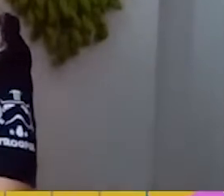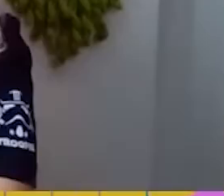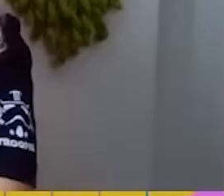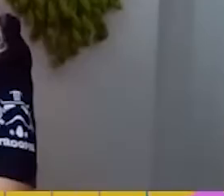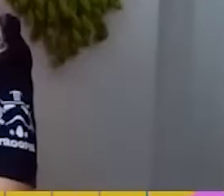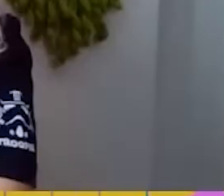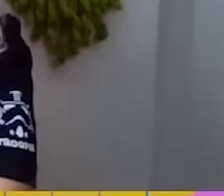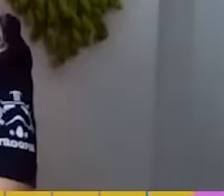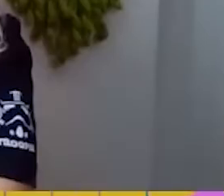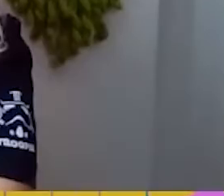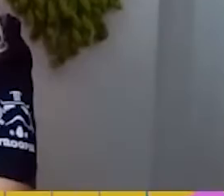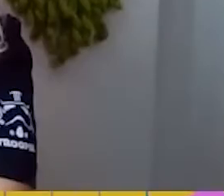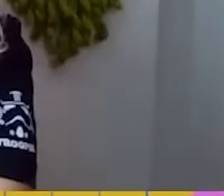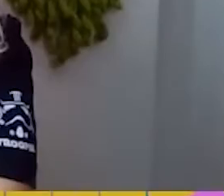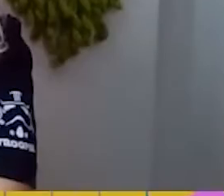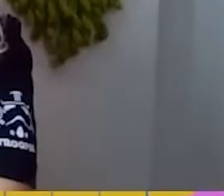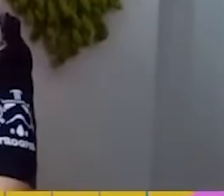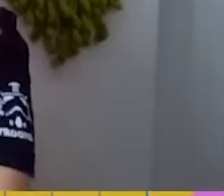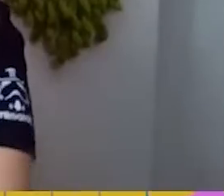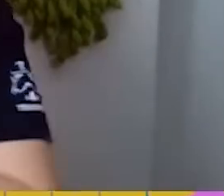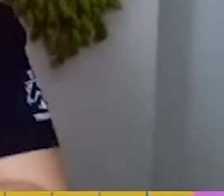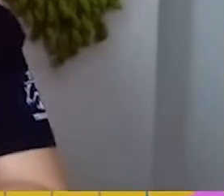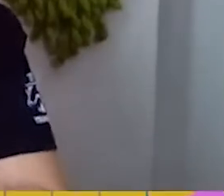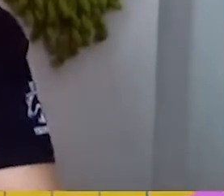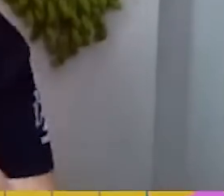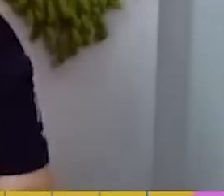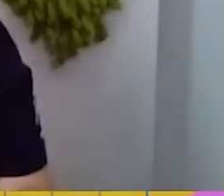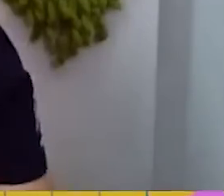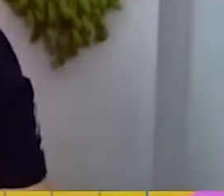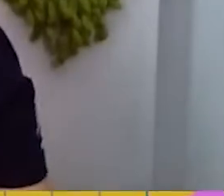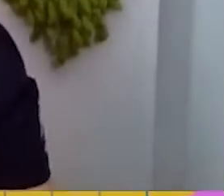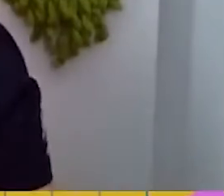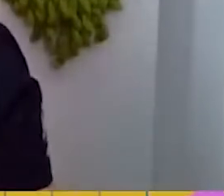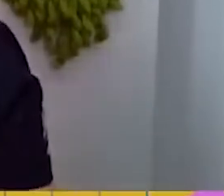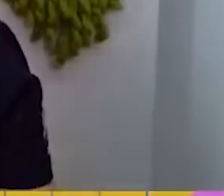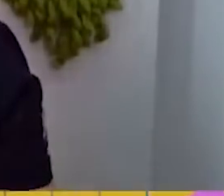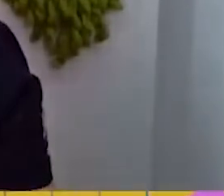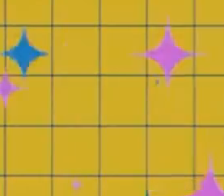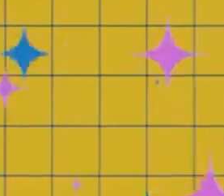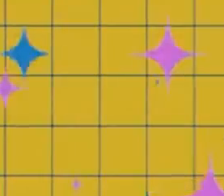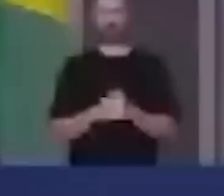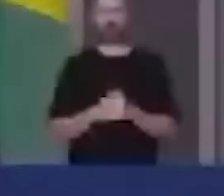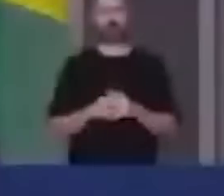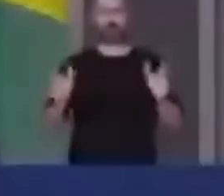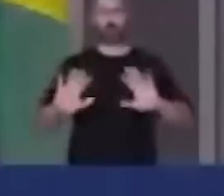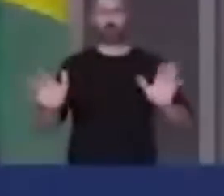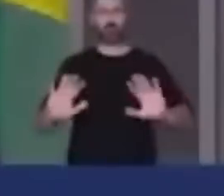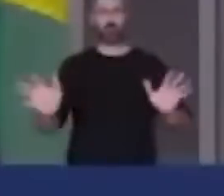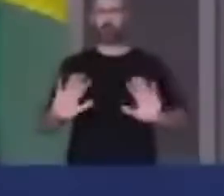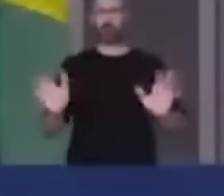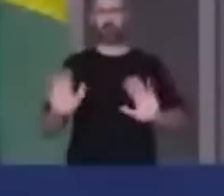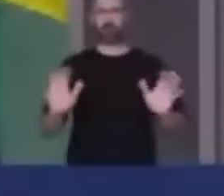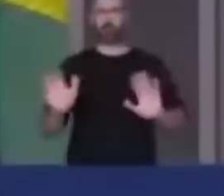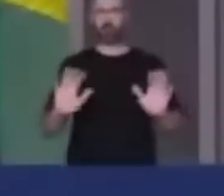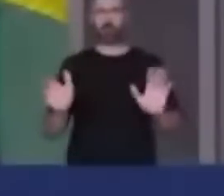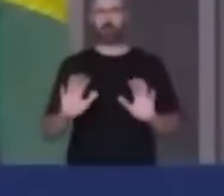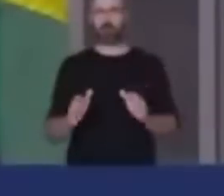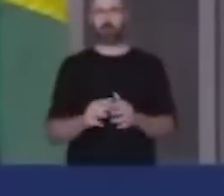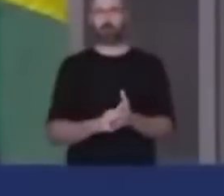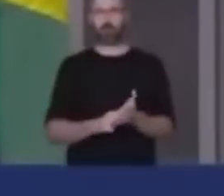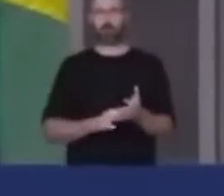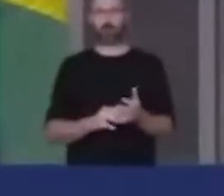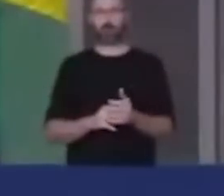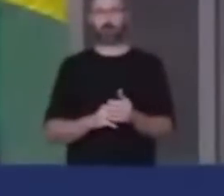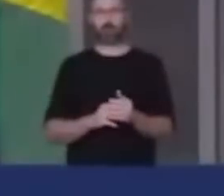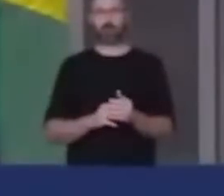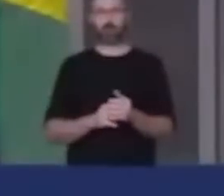acordo com esse projeto de lei. A gente tem até aqui o momento da aprovação. Fase, né, lá tô, Isso por favor. é o que já Deputado existe